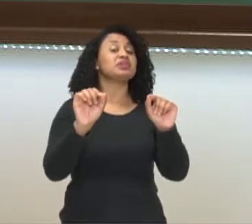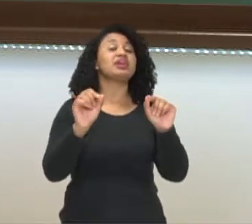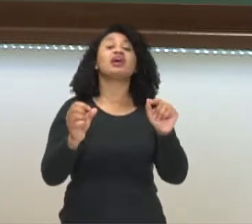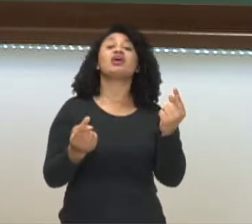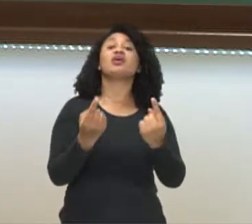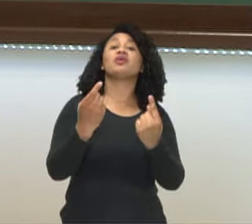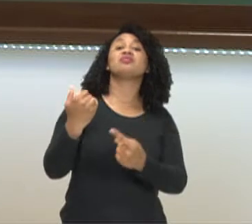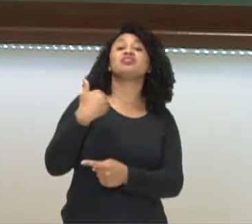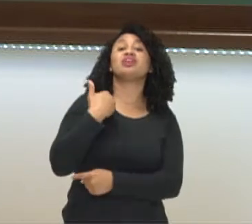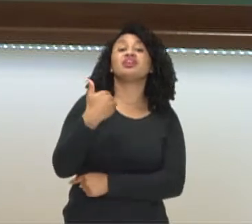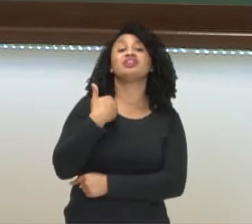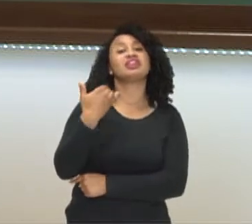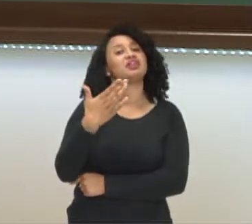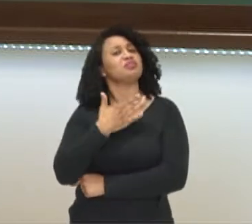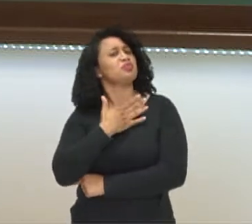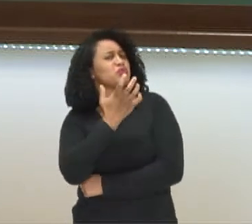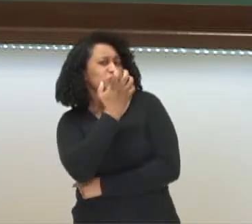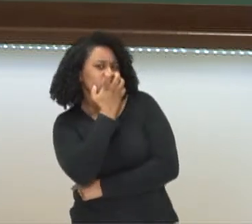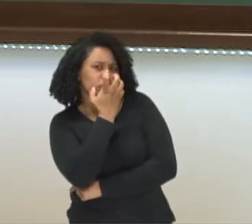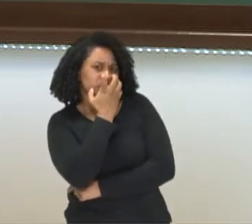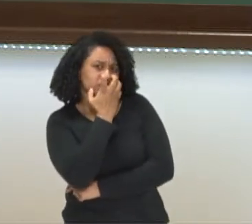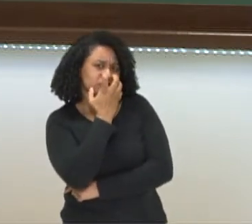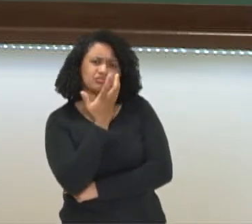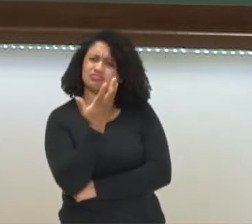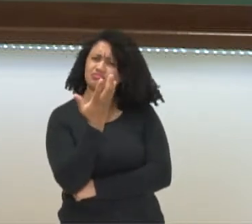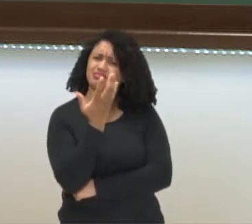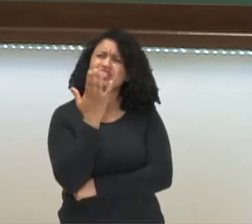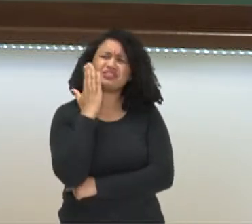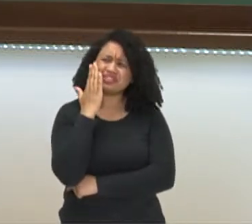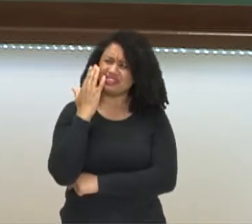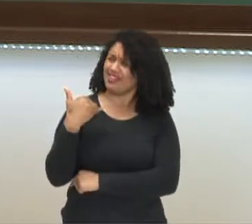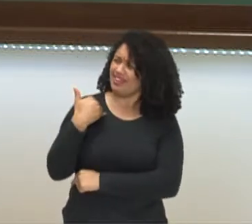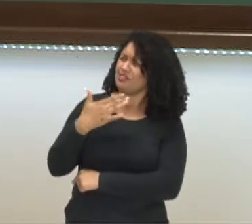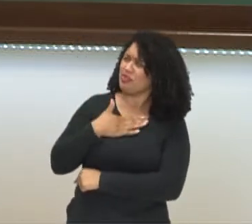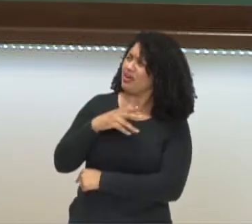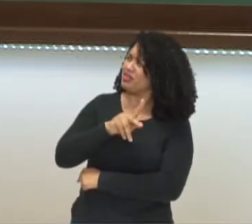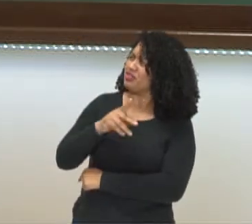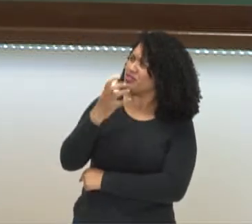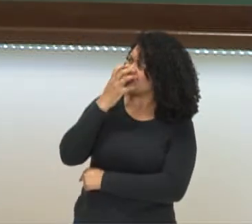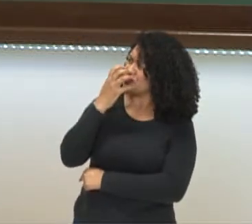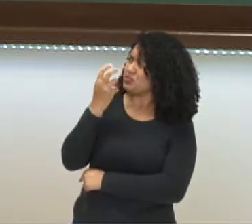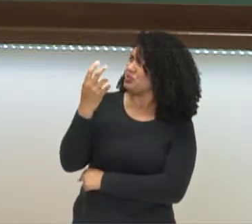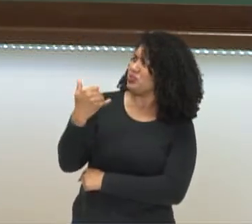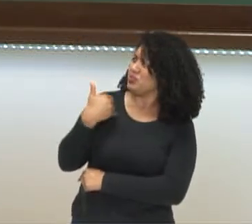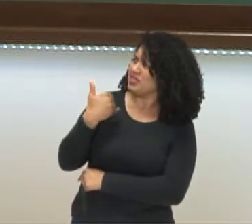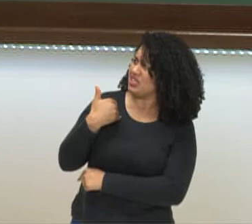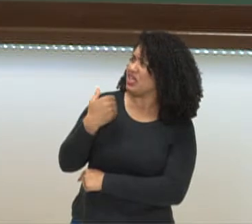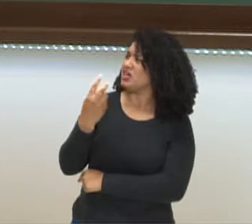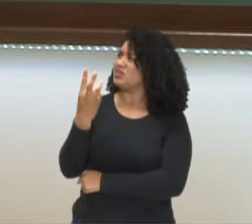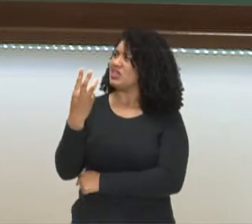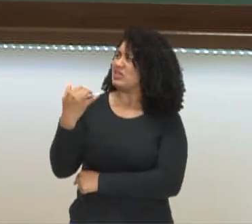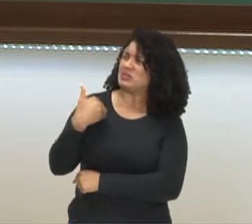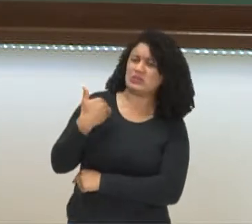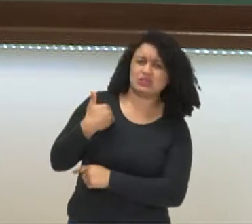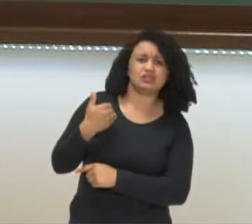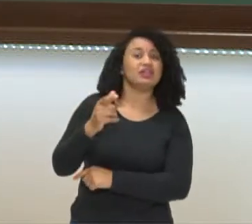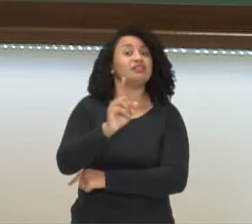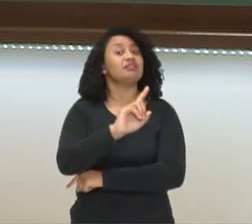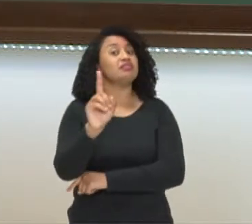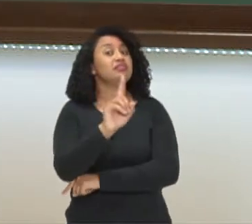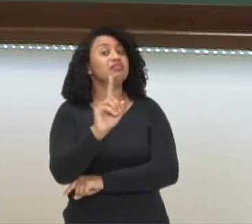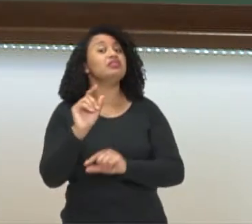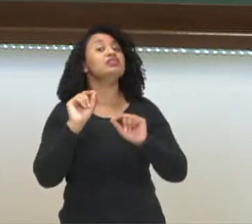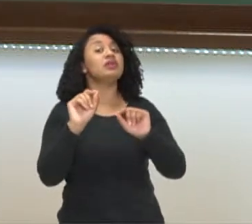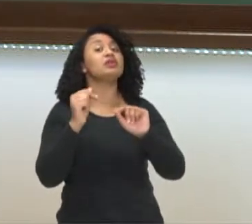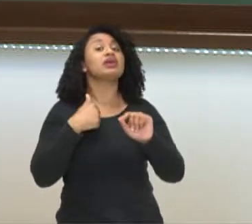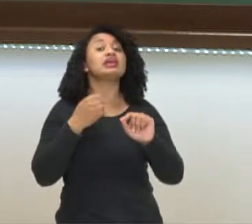qual a idade do meu cachorro? Mas eu sei a idade do meu cachorro, professor. Ele tem 2 anos, tem 3 anos. Não, eu estou falando